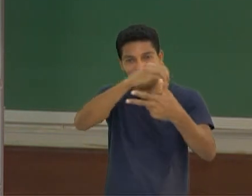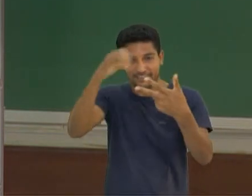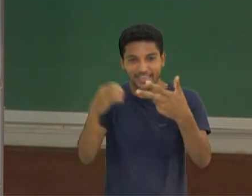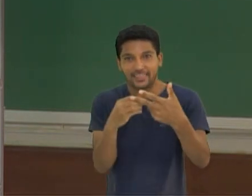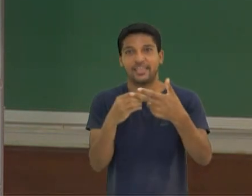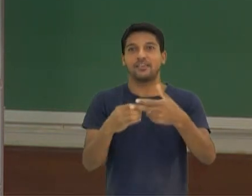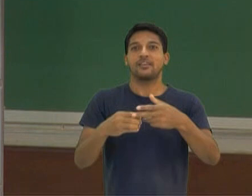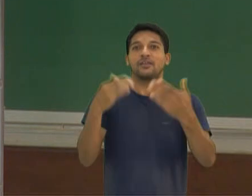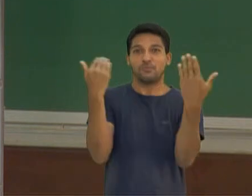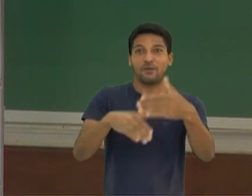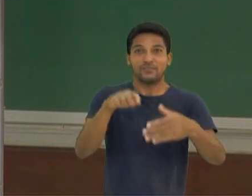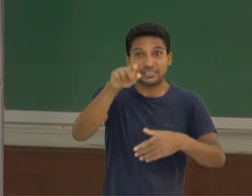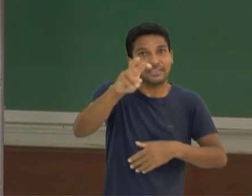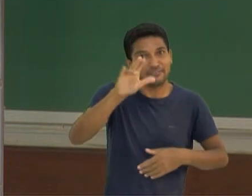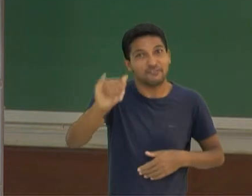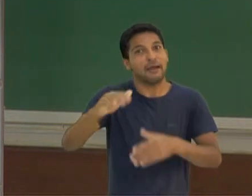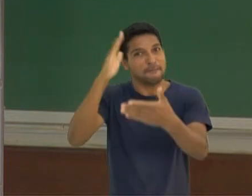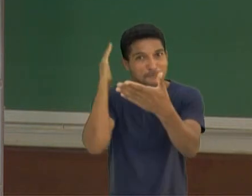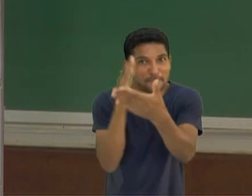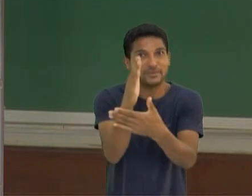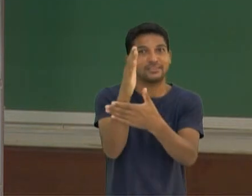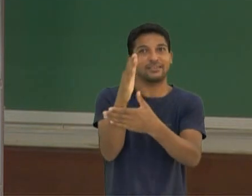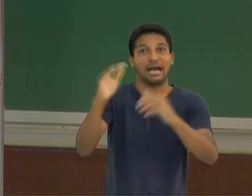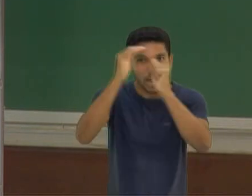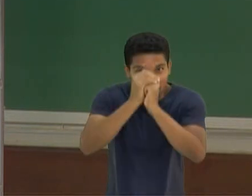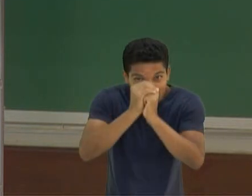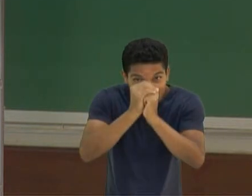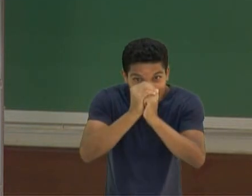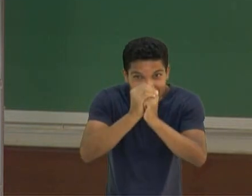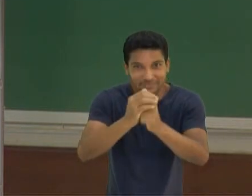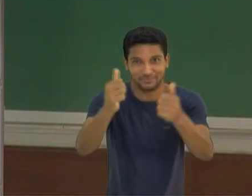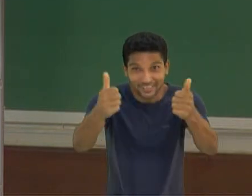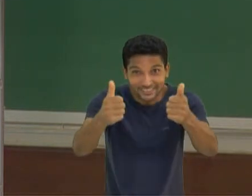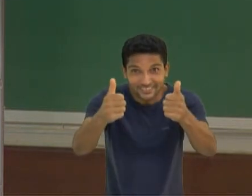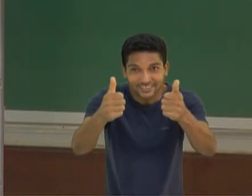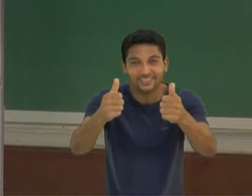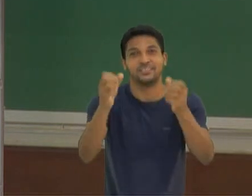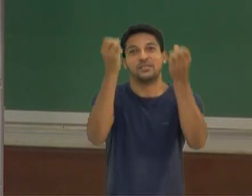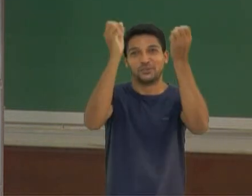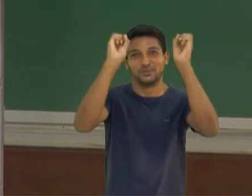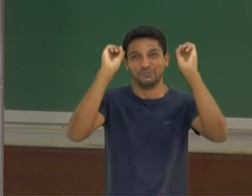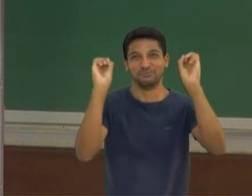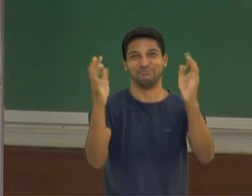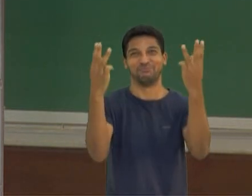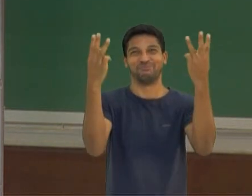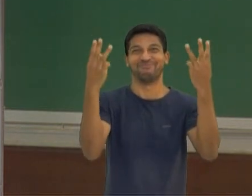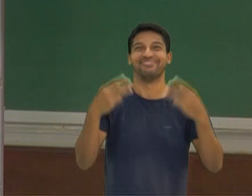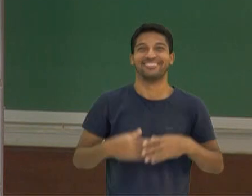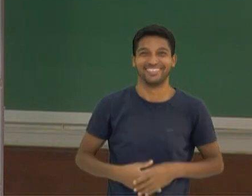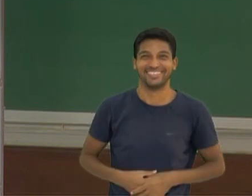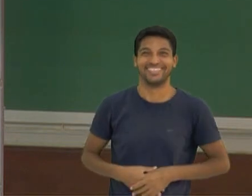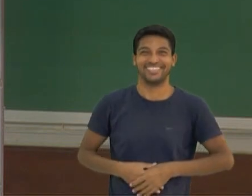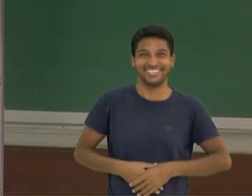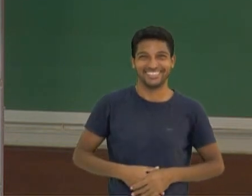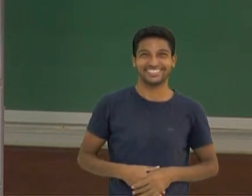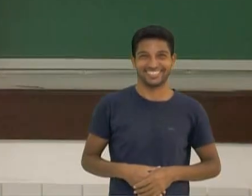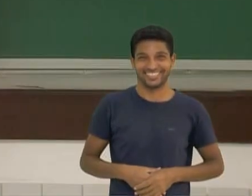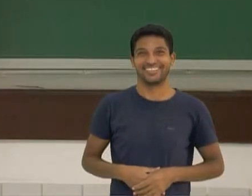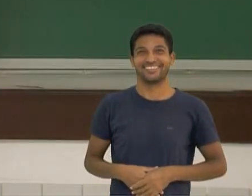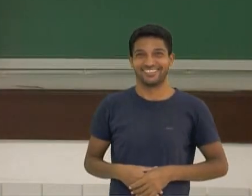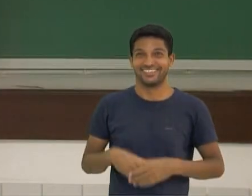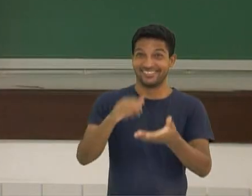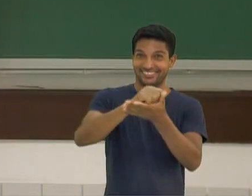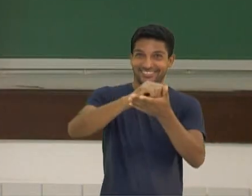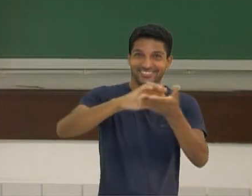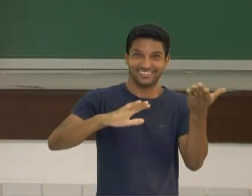você vai ser aprovado. Amém? Beleza? Show! Primeiro exercício na tela, então. Vou